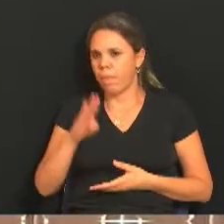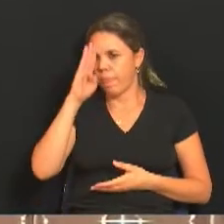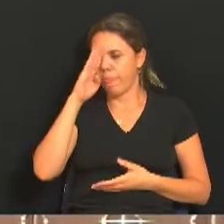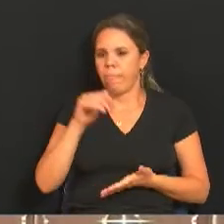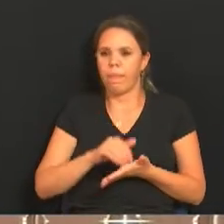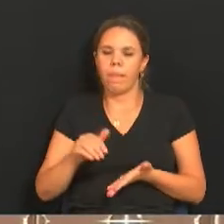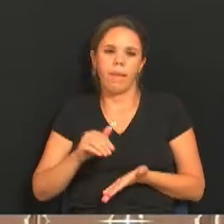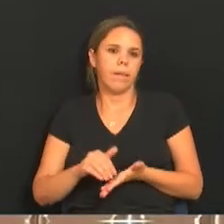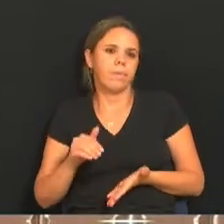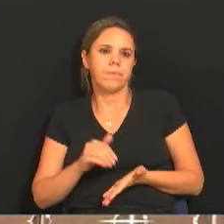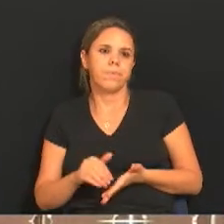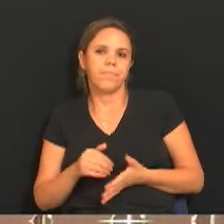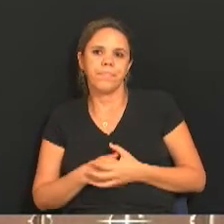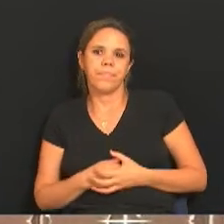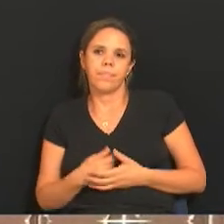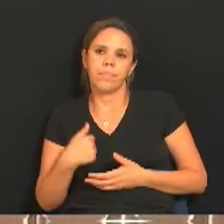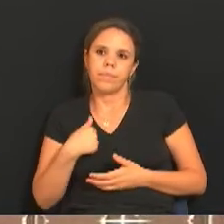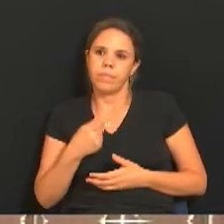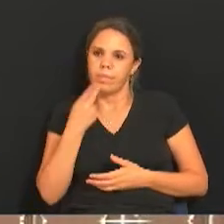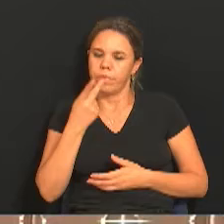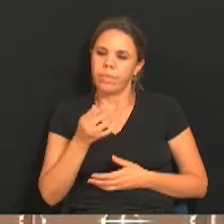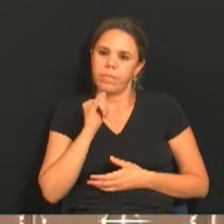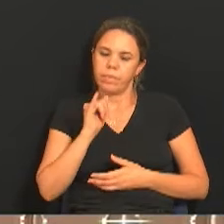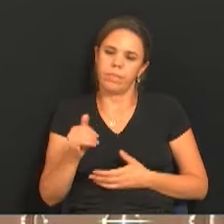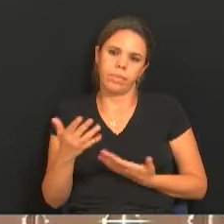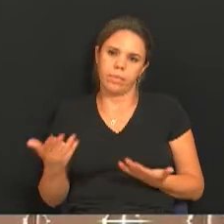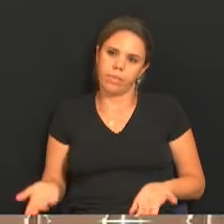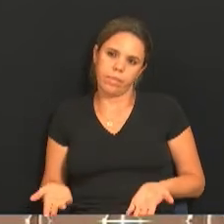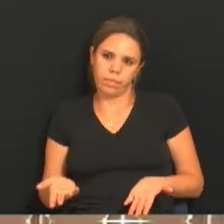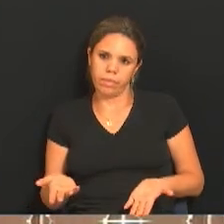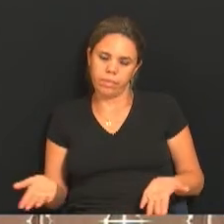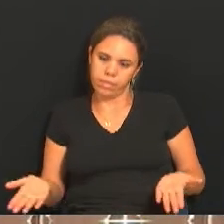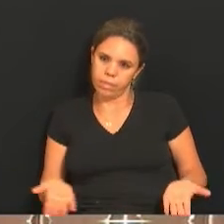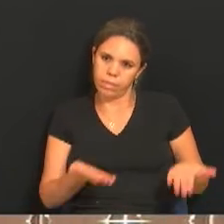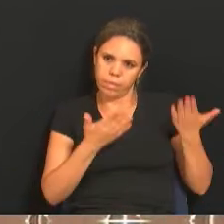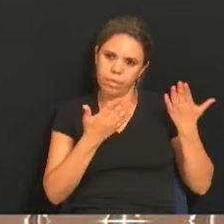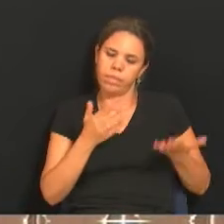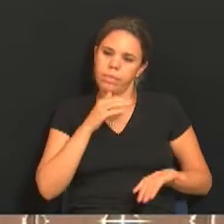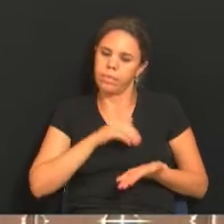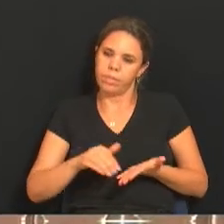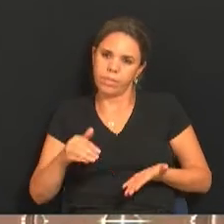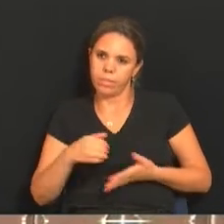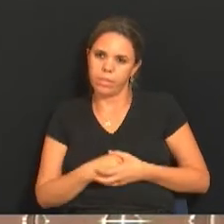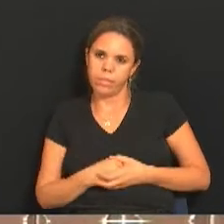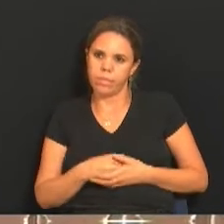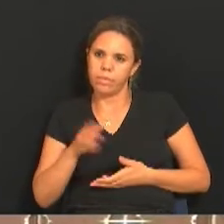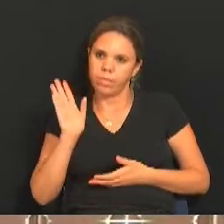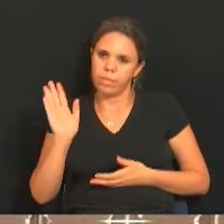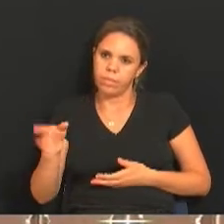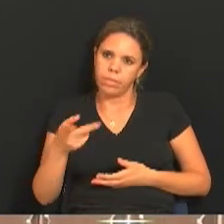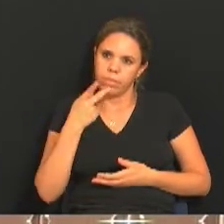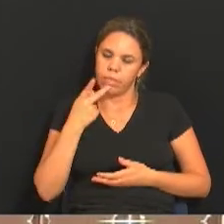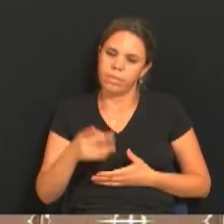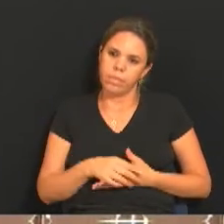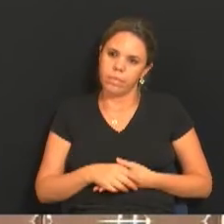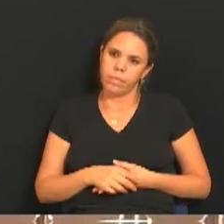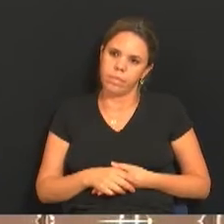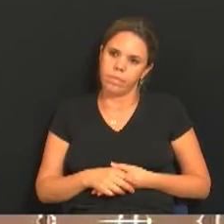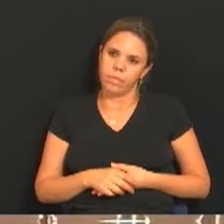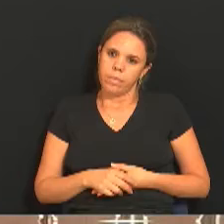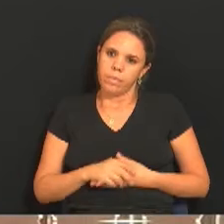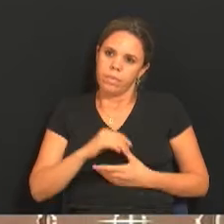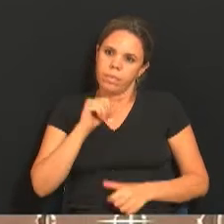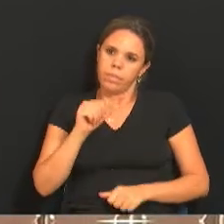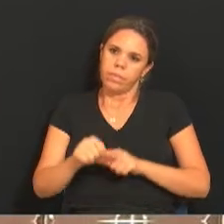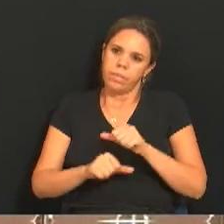secretaria, e eu falo para você, Paulo, pode levar isso para a secretária, porque eu já disse isso, eu vejo uma mudança